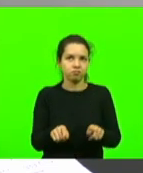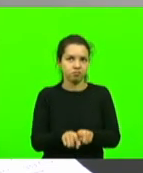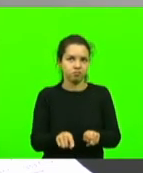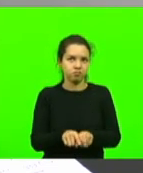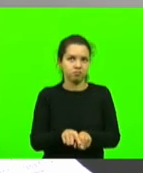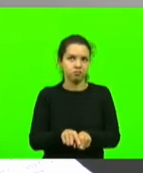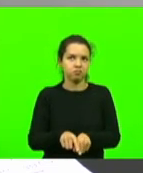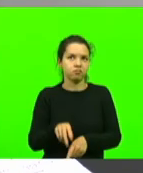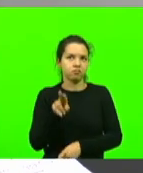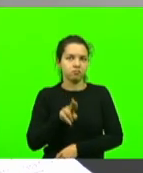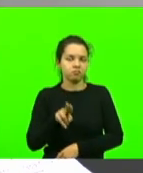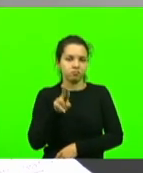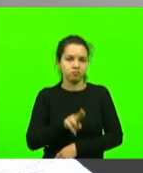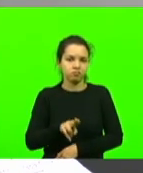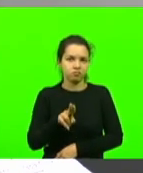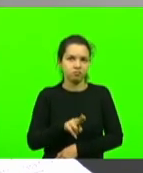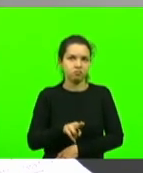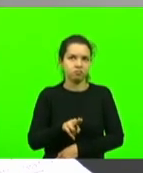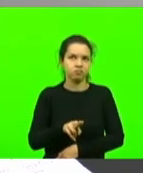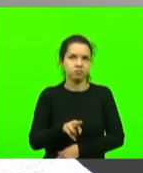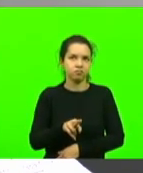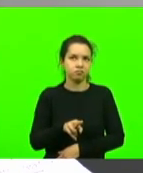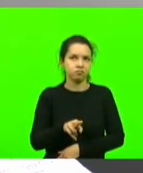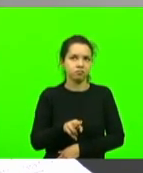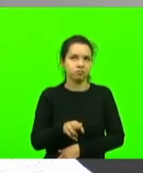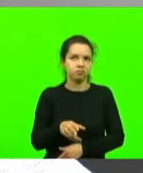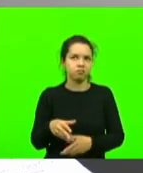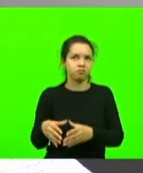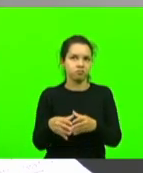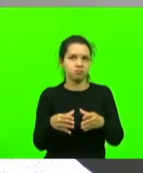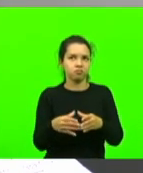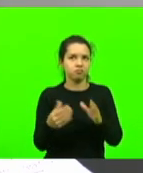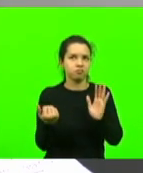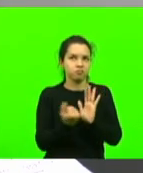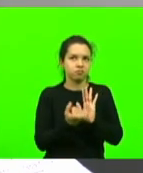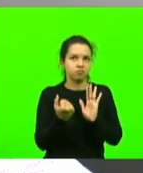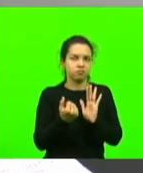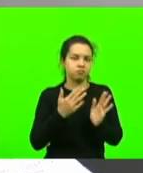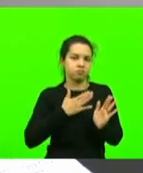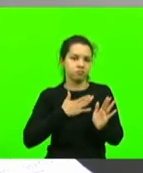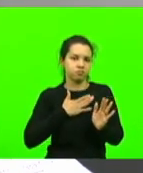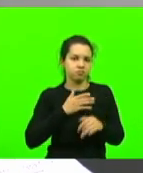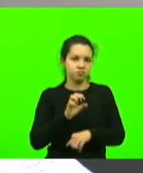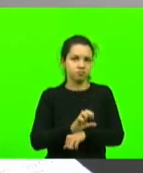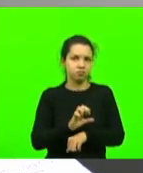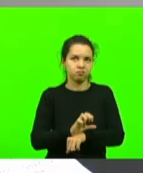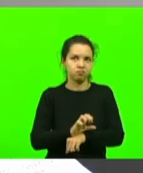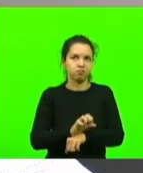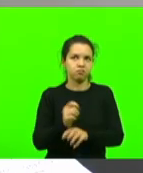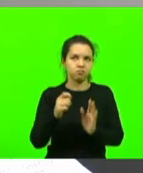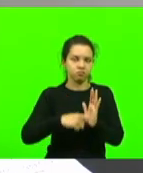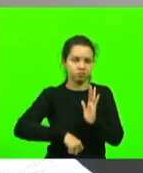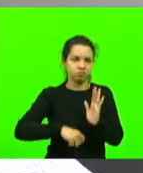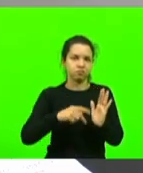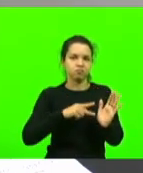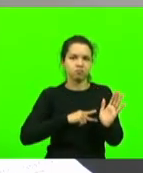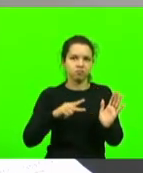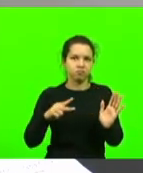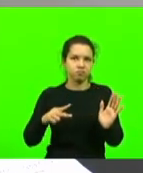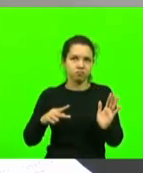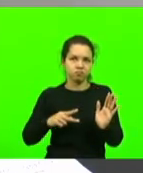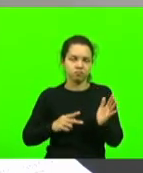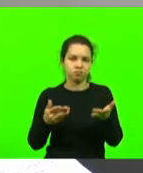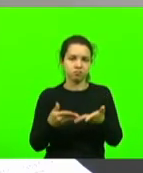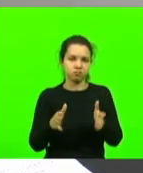utilizado para esse viés patrimonialista né é o meu estado é a minha coisa tanto é que o concurso público mesmo a